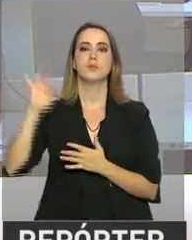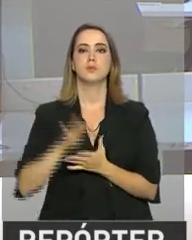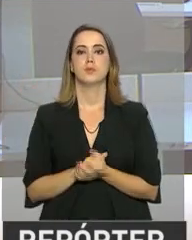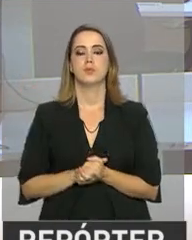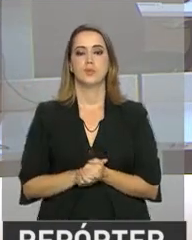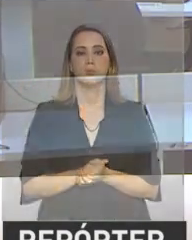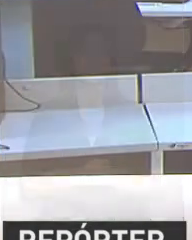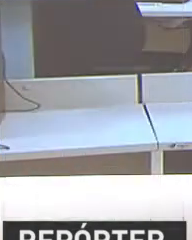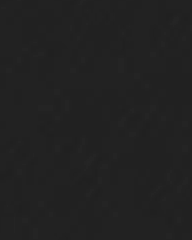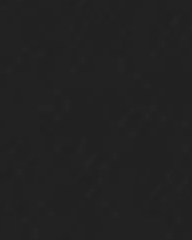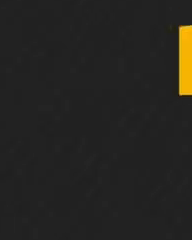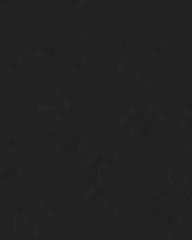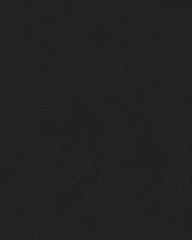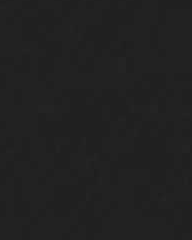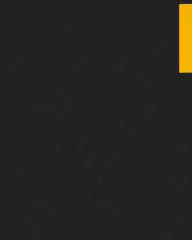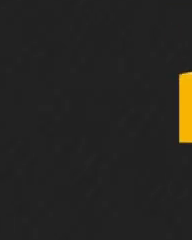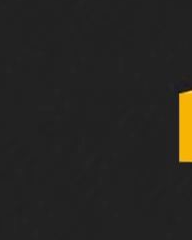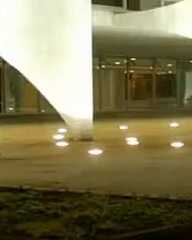federal